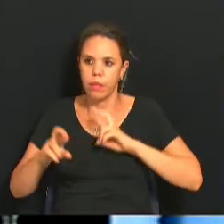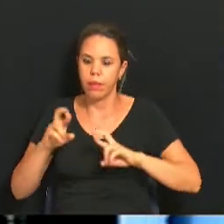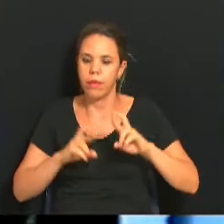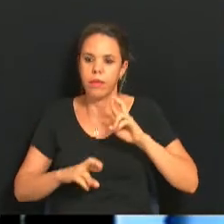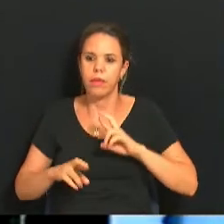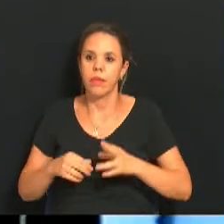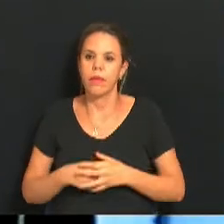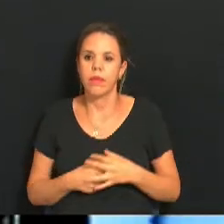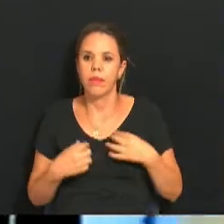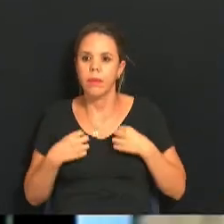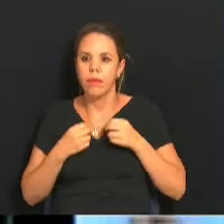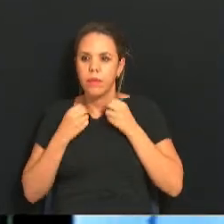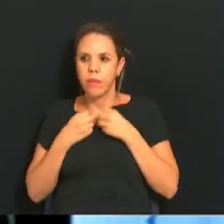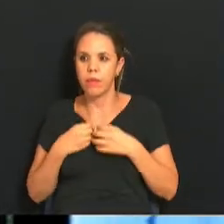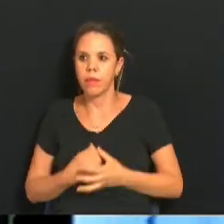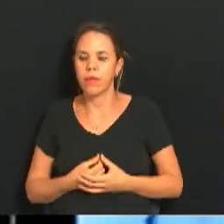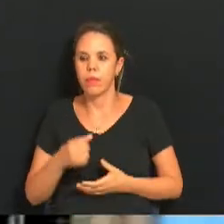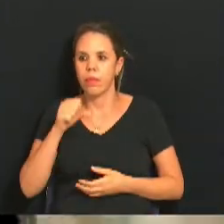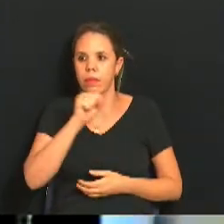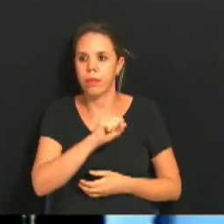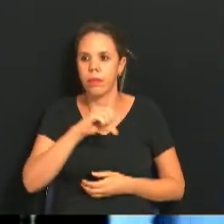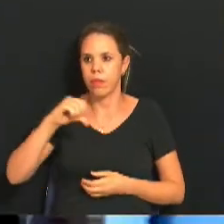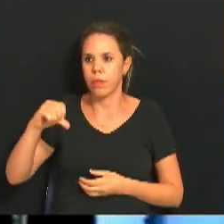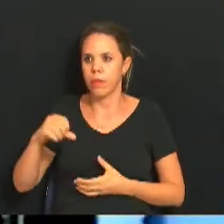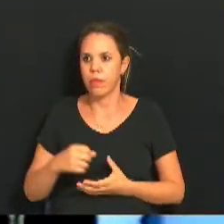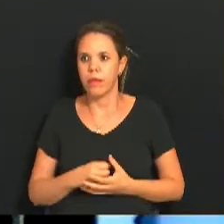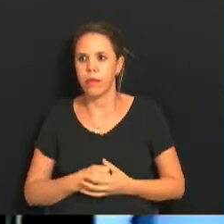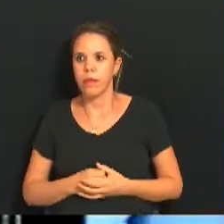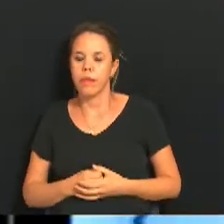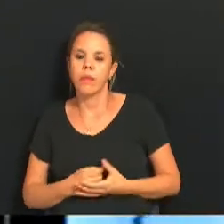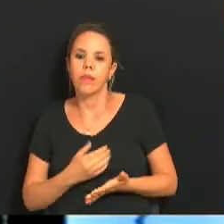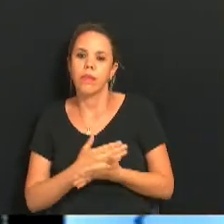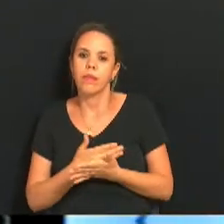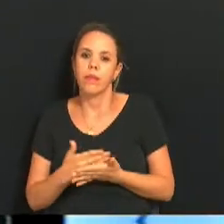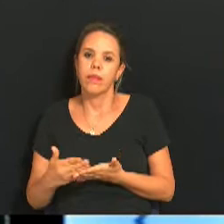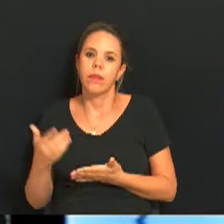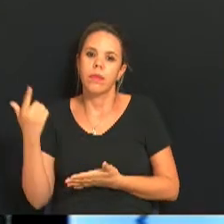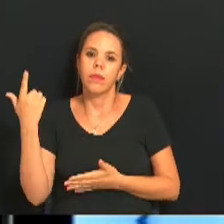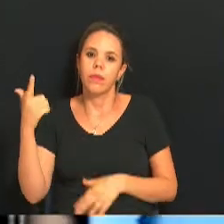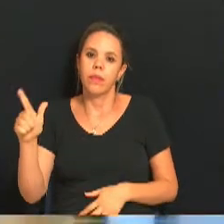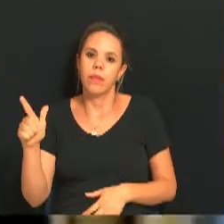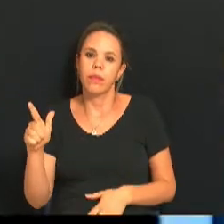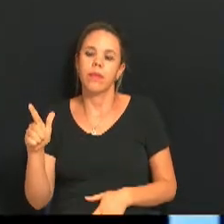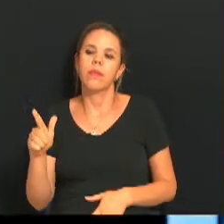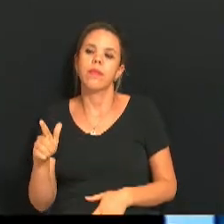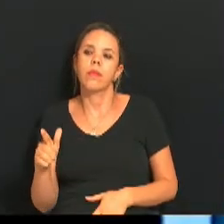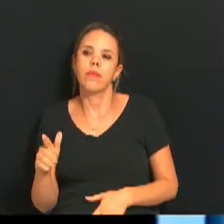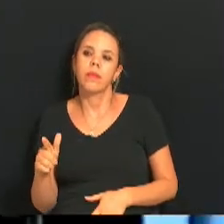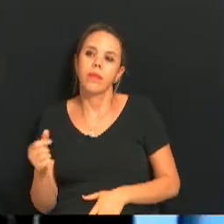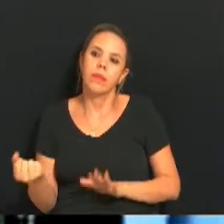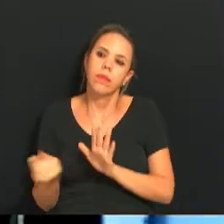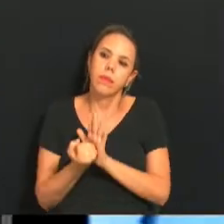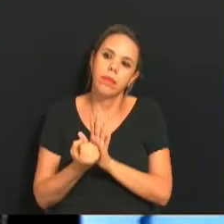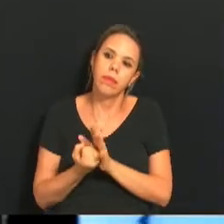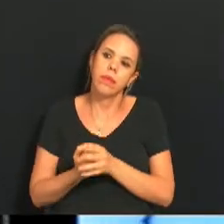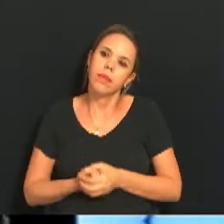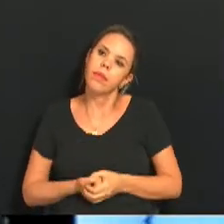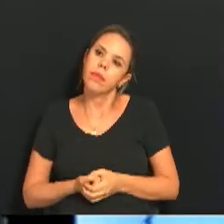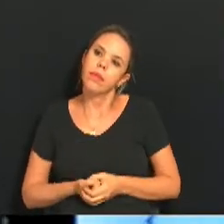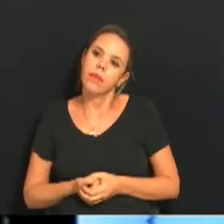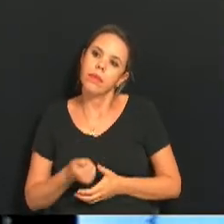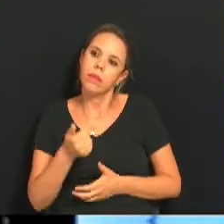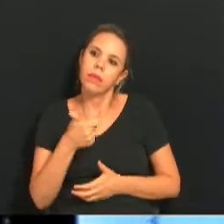aí a partir de 89 começam os outros estão atentos de